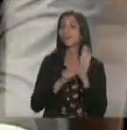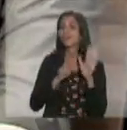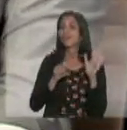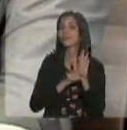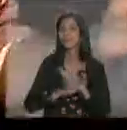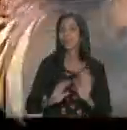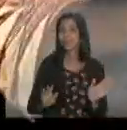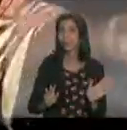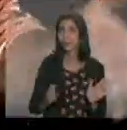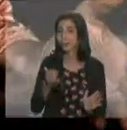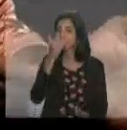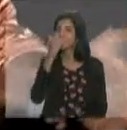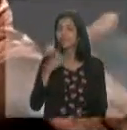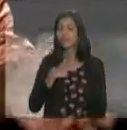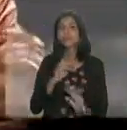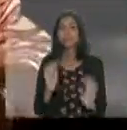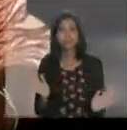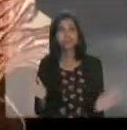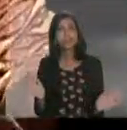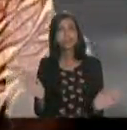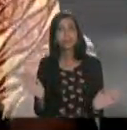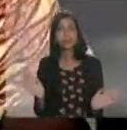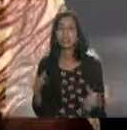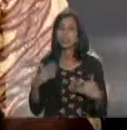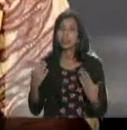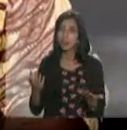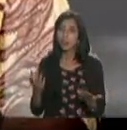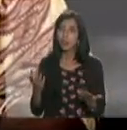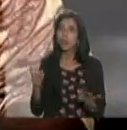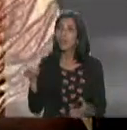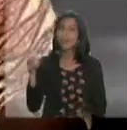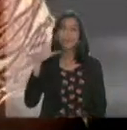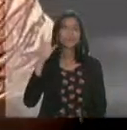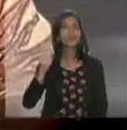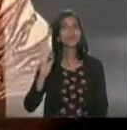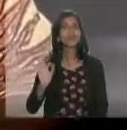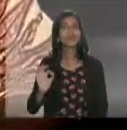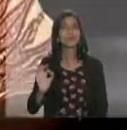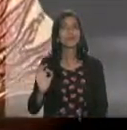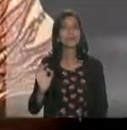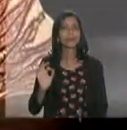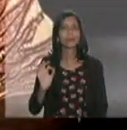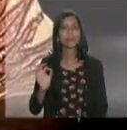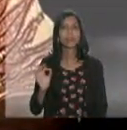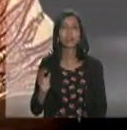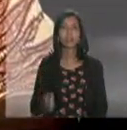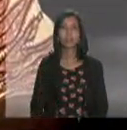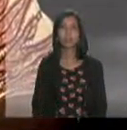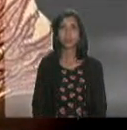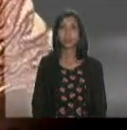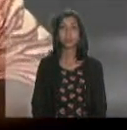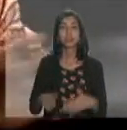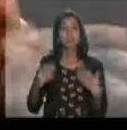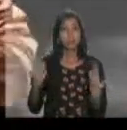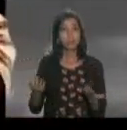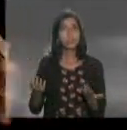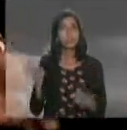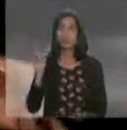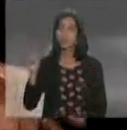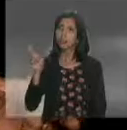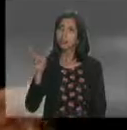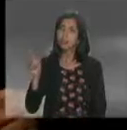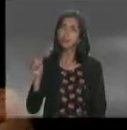certeza. Seria, o vapor é ele, né? E eu entendia muito bem o que ele colocava. E